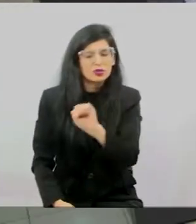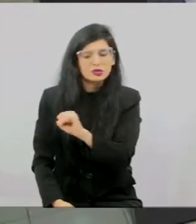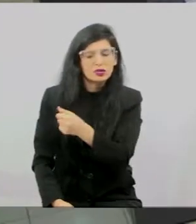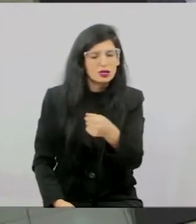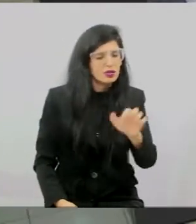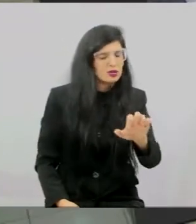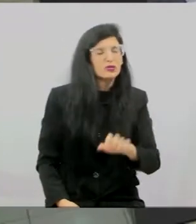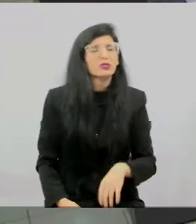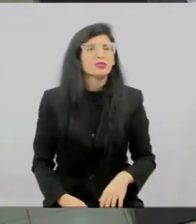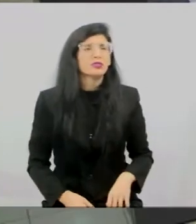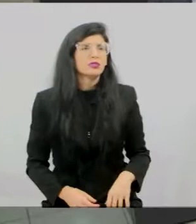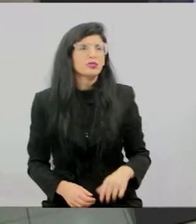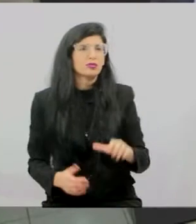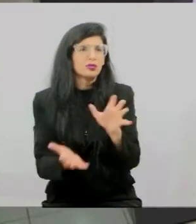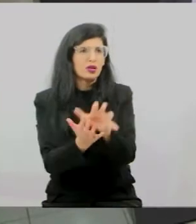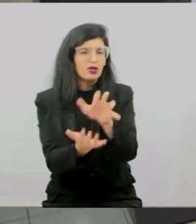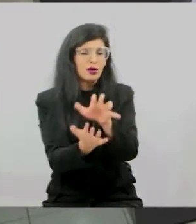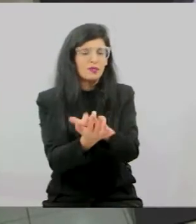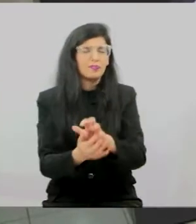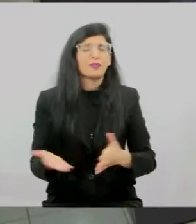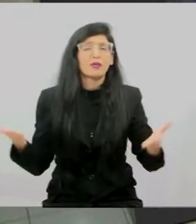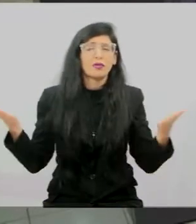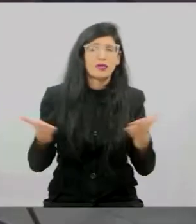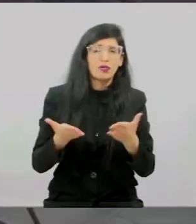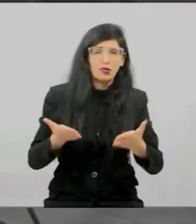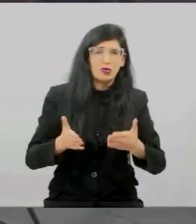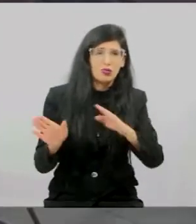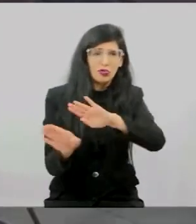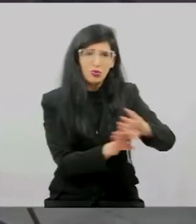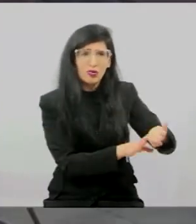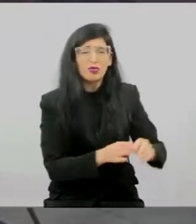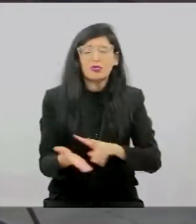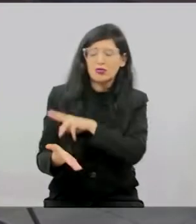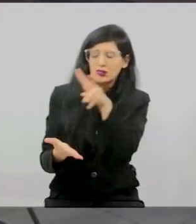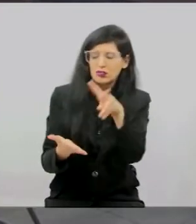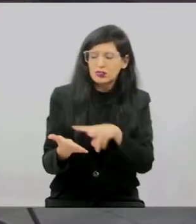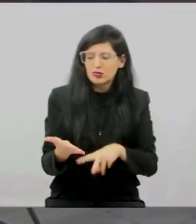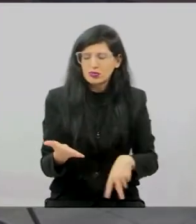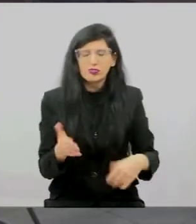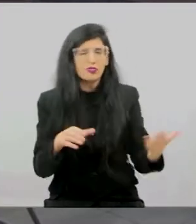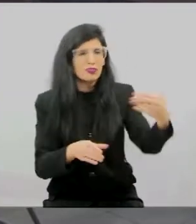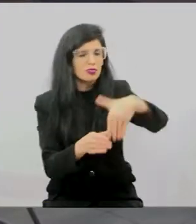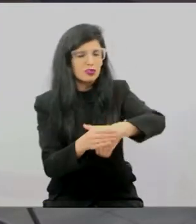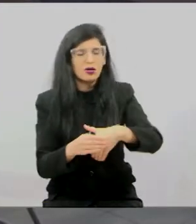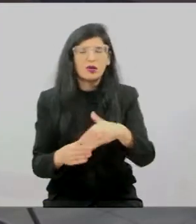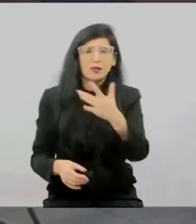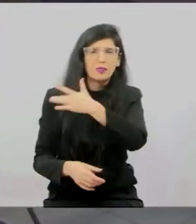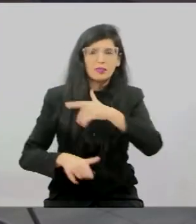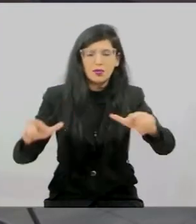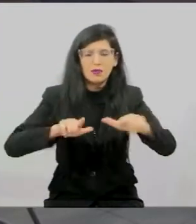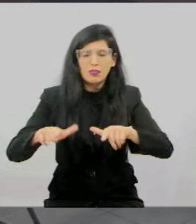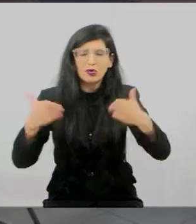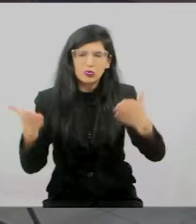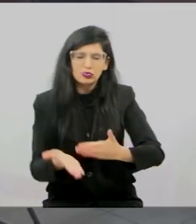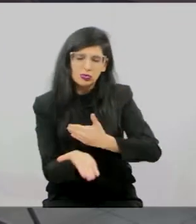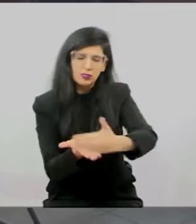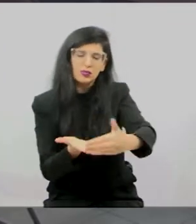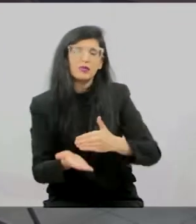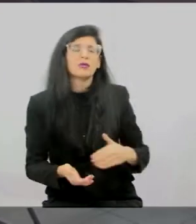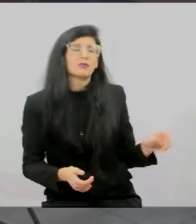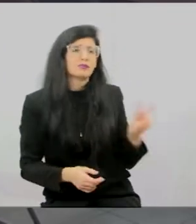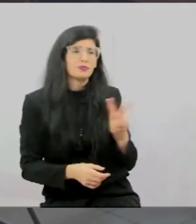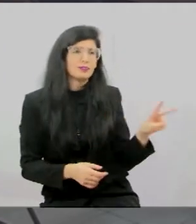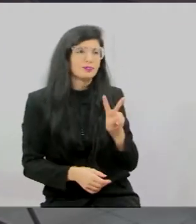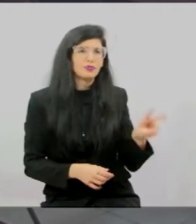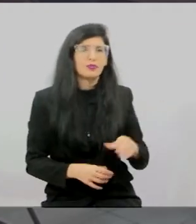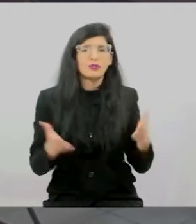Passaremos agora à fase da sessão ordinária, em que serão lidos e votados conforme disciplinado os expedientes dos vereadores. Antes, porém, informo que para a presente